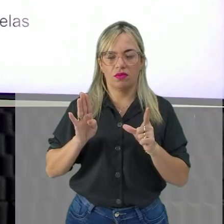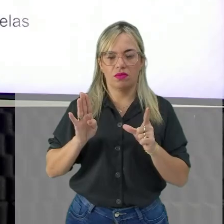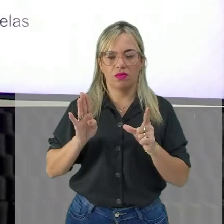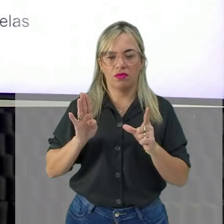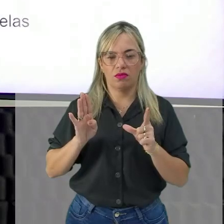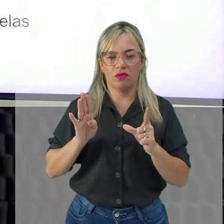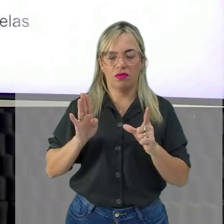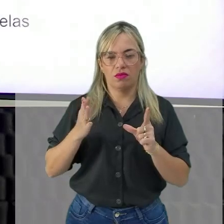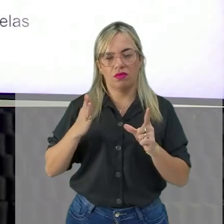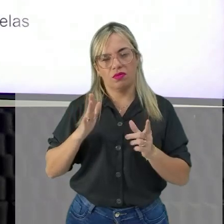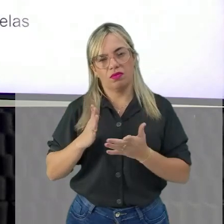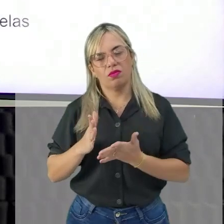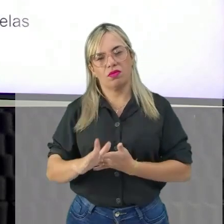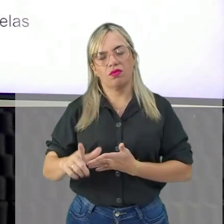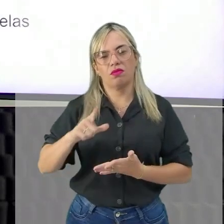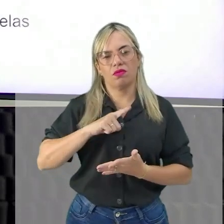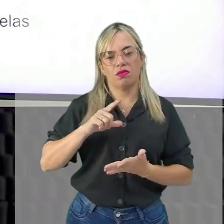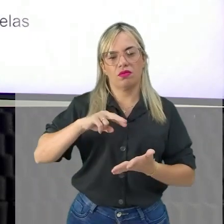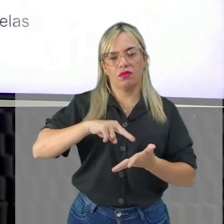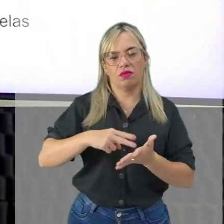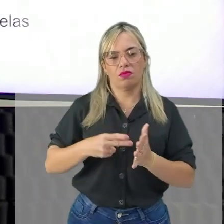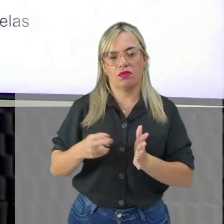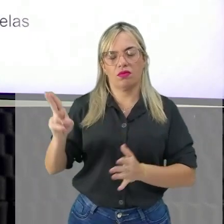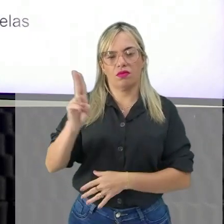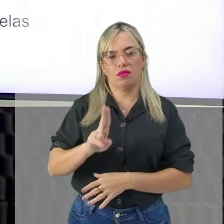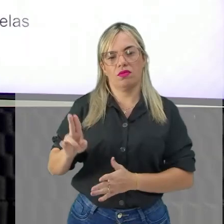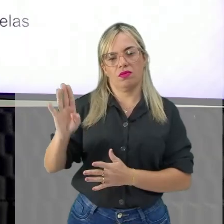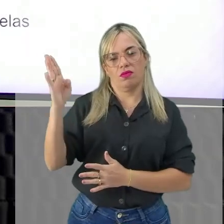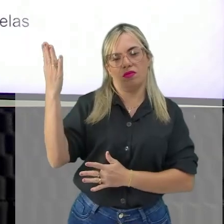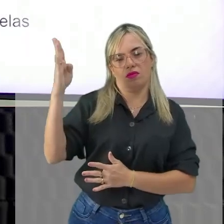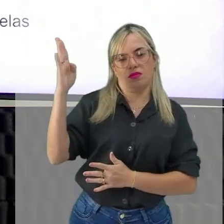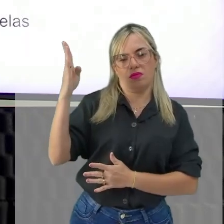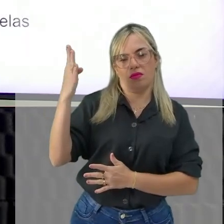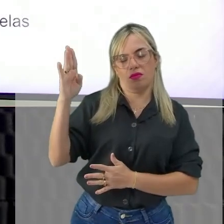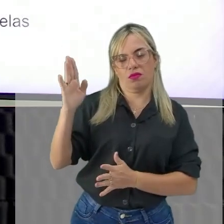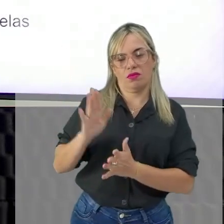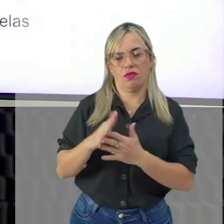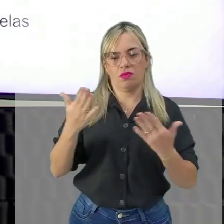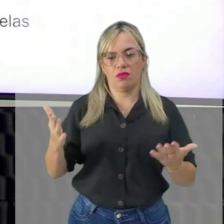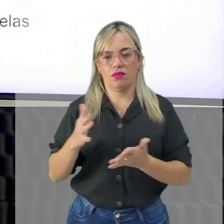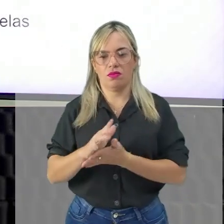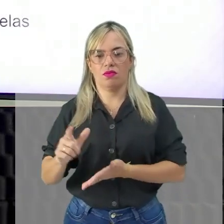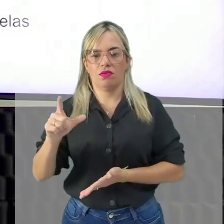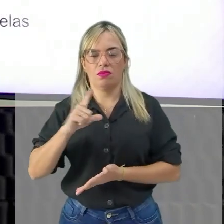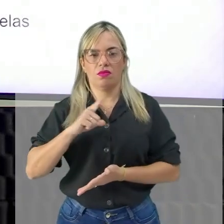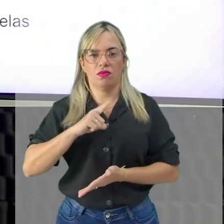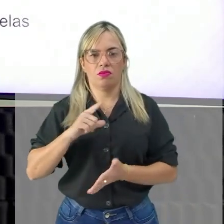Acho que faz sentido, né? A gente usa bactérias para